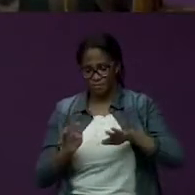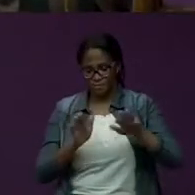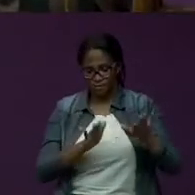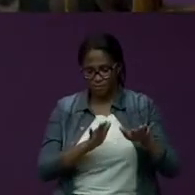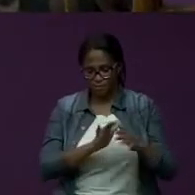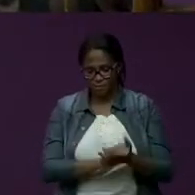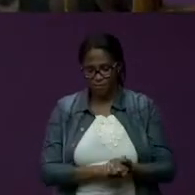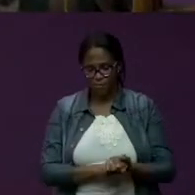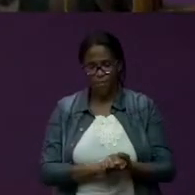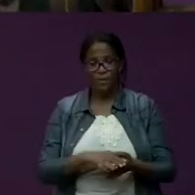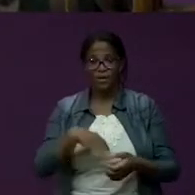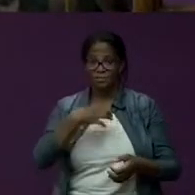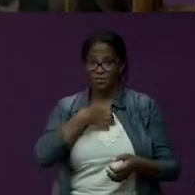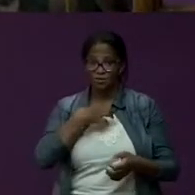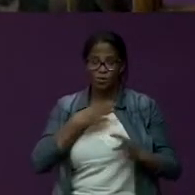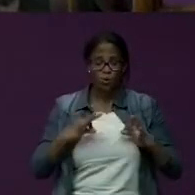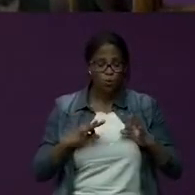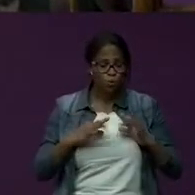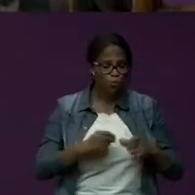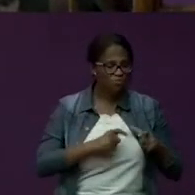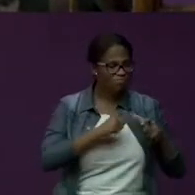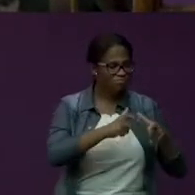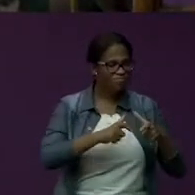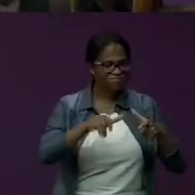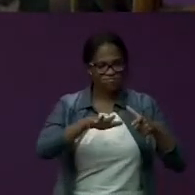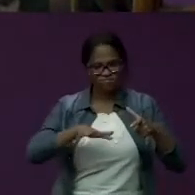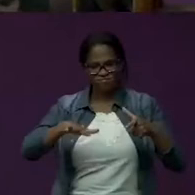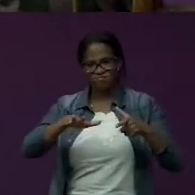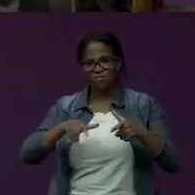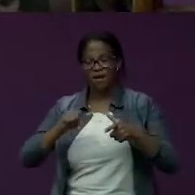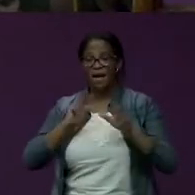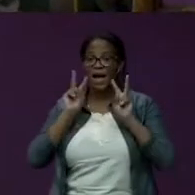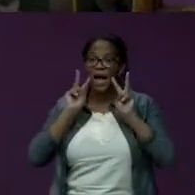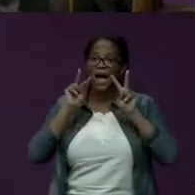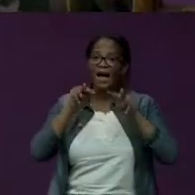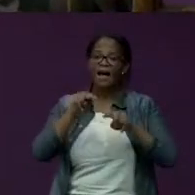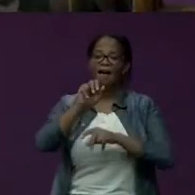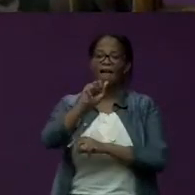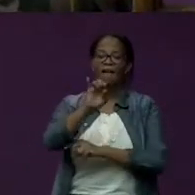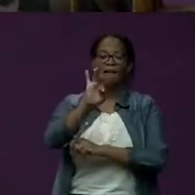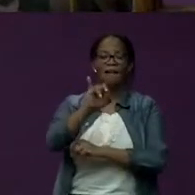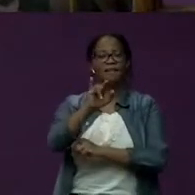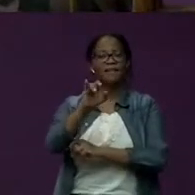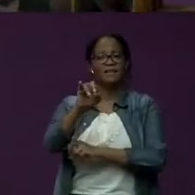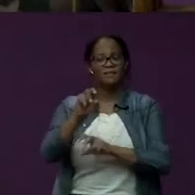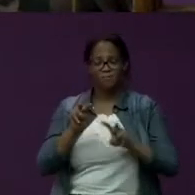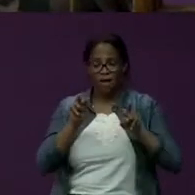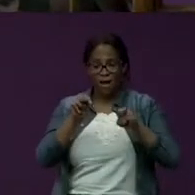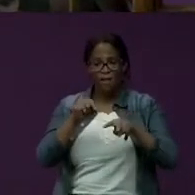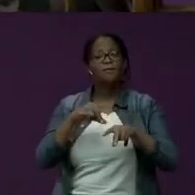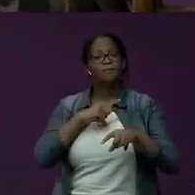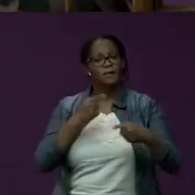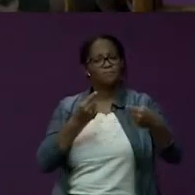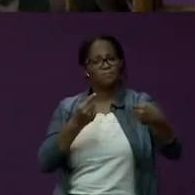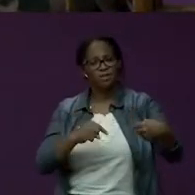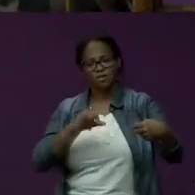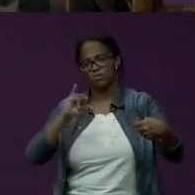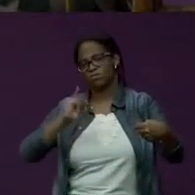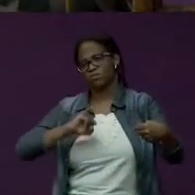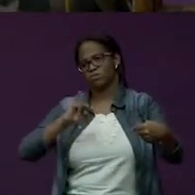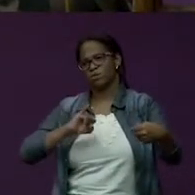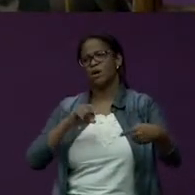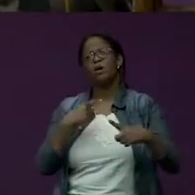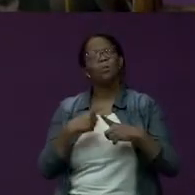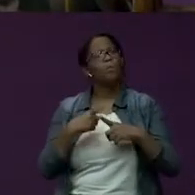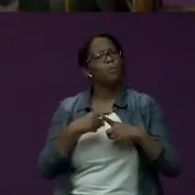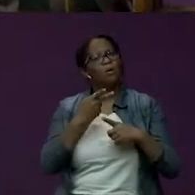vejo assim, que em todas essas áreas, no campo da atenção, né, eu acho que nós temos desafios muito importantes. É, por fim, eu